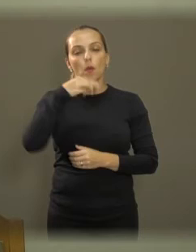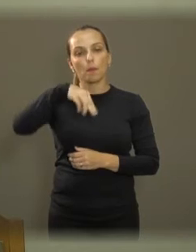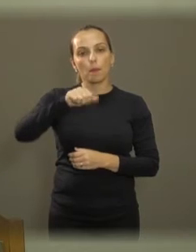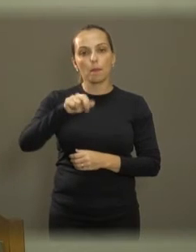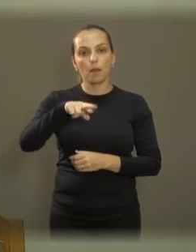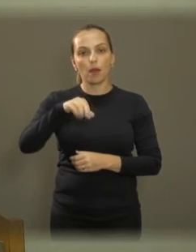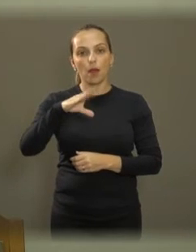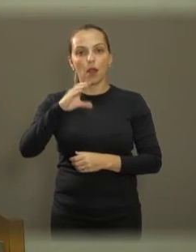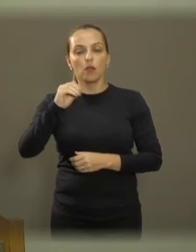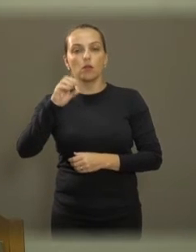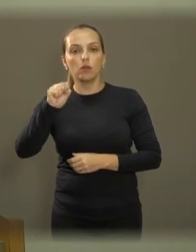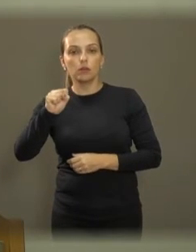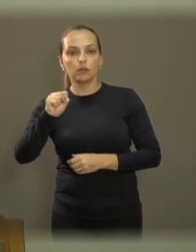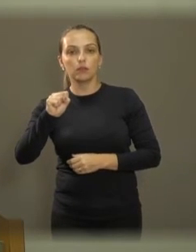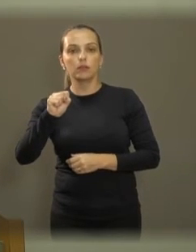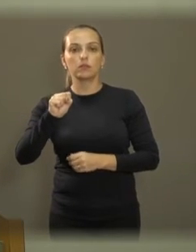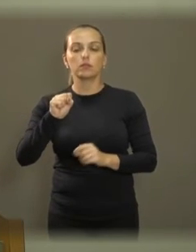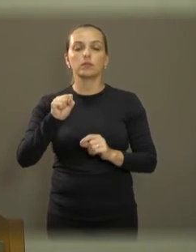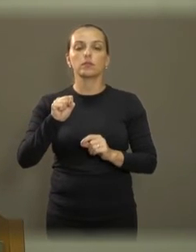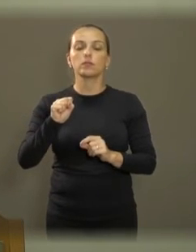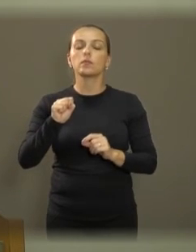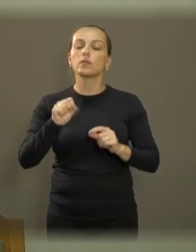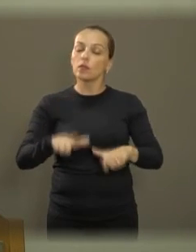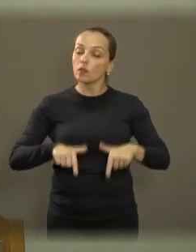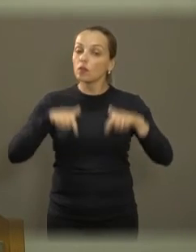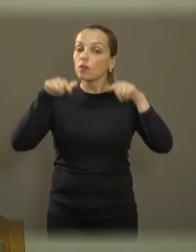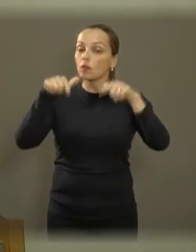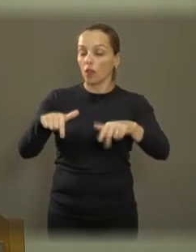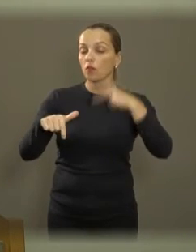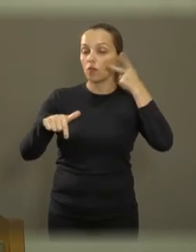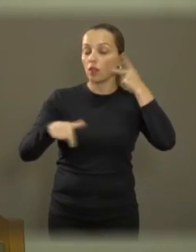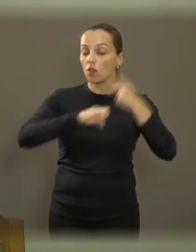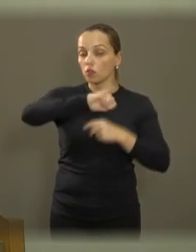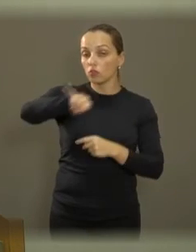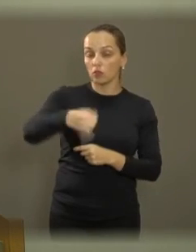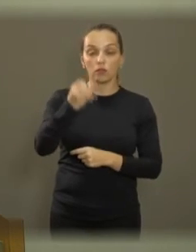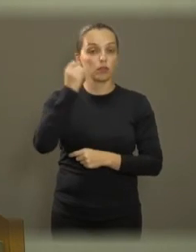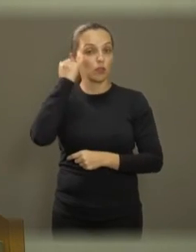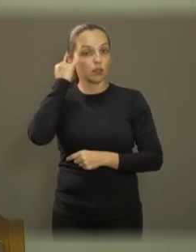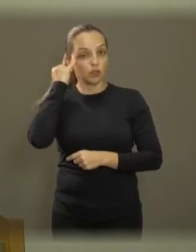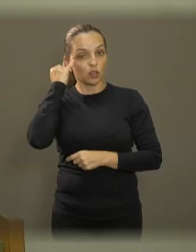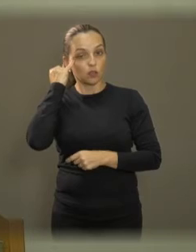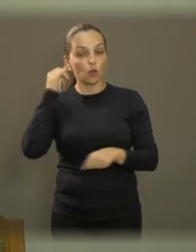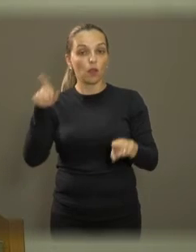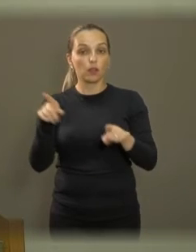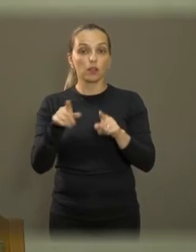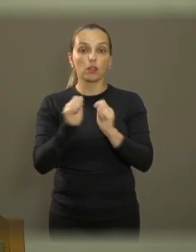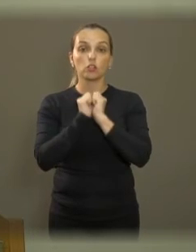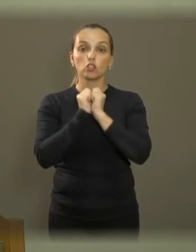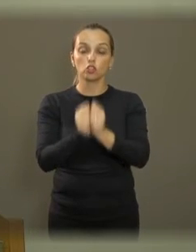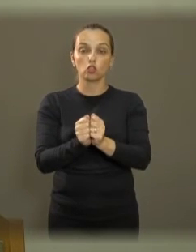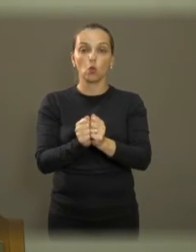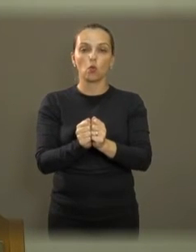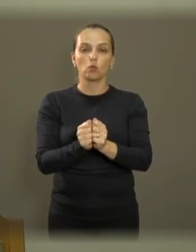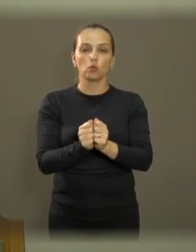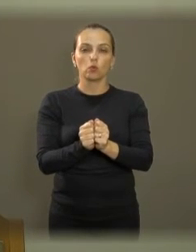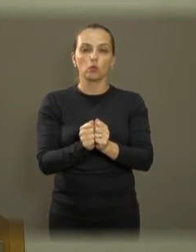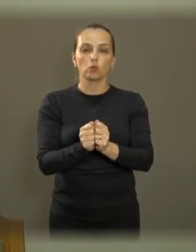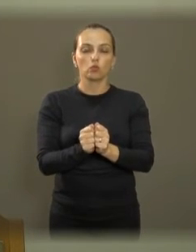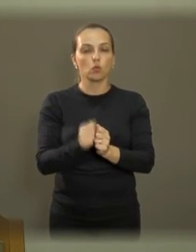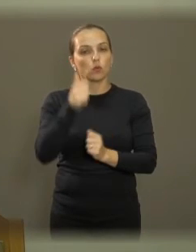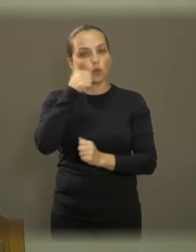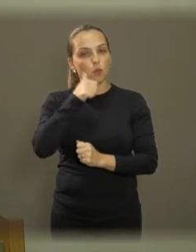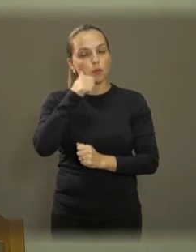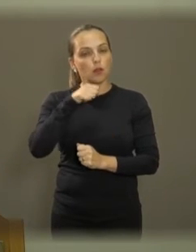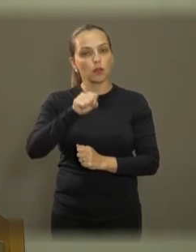será entregue pelo autor da lei, o vereador Jefferson Yaxuda, pela gerente de assistência farmacêutica Silvana